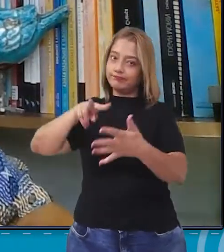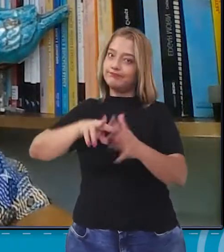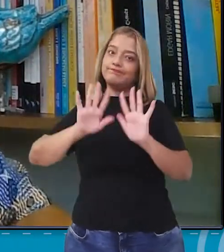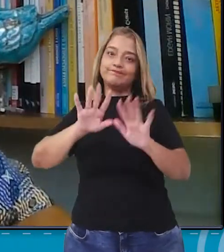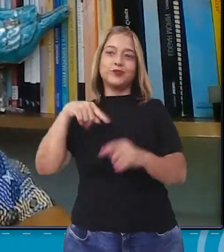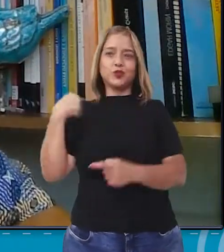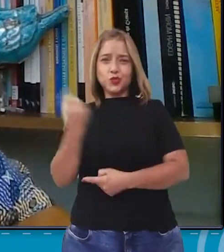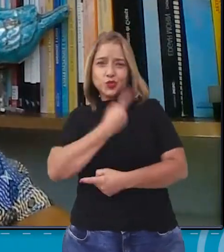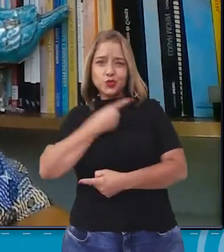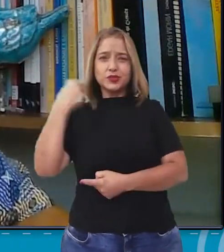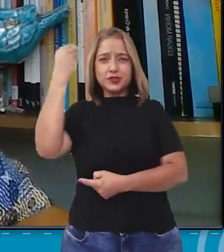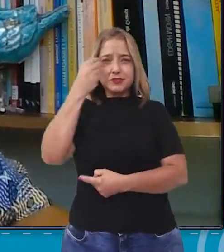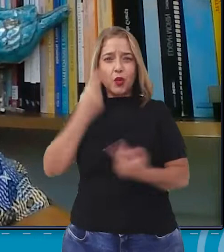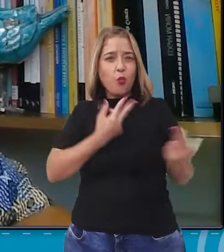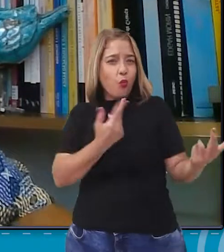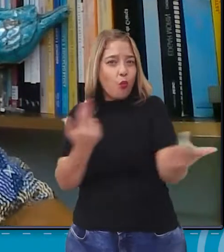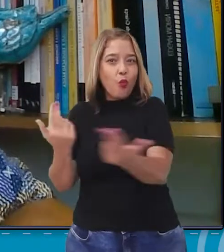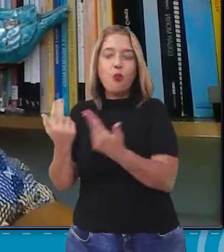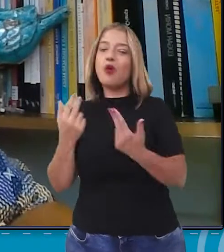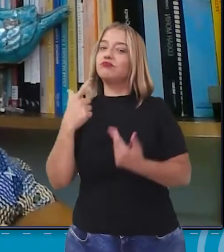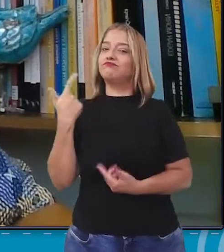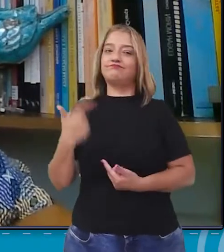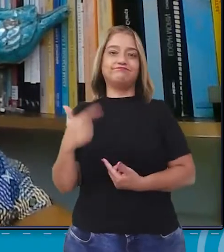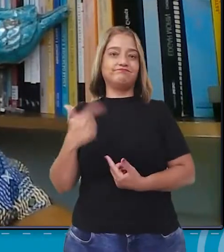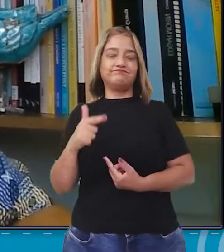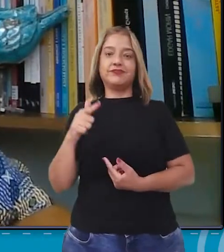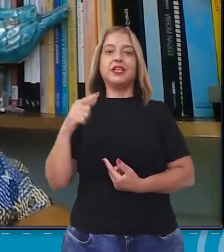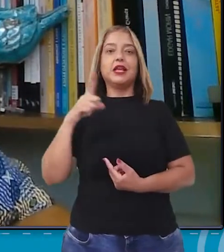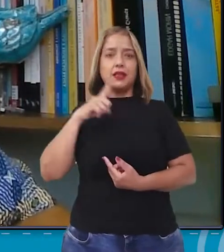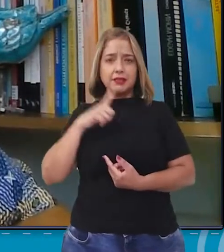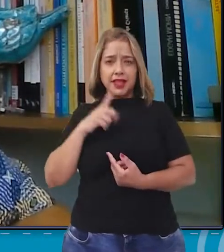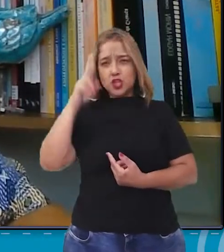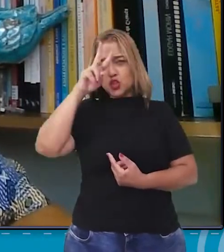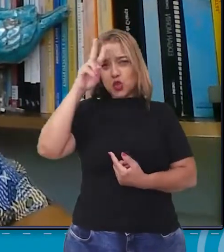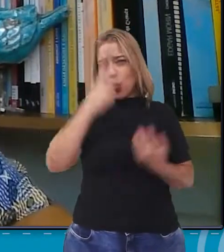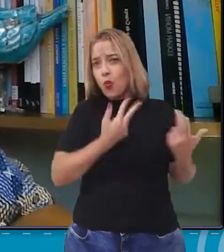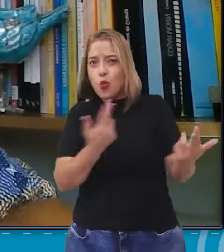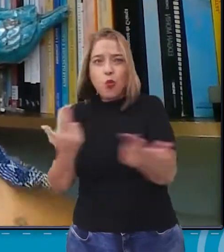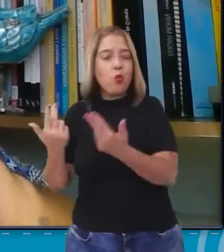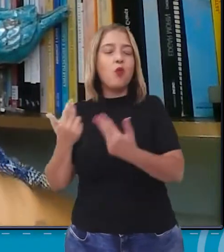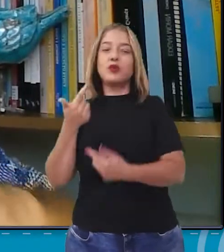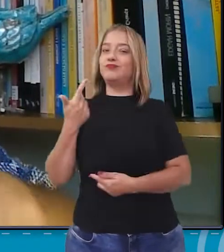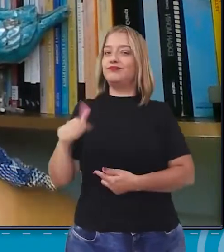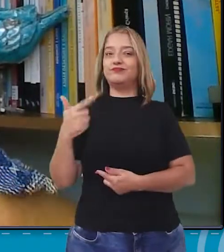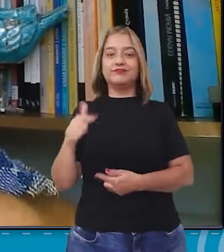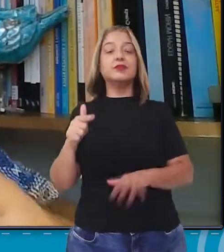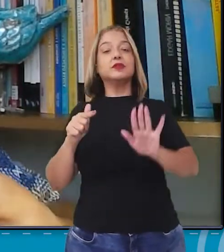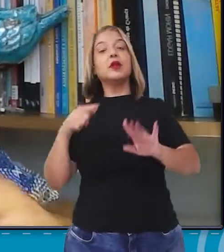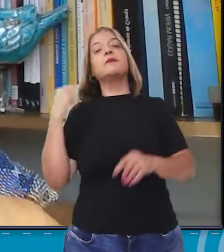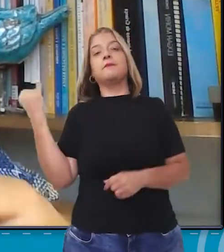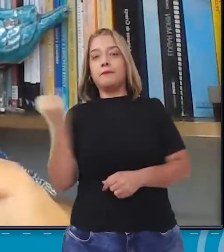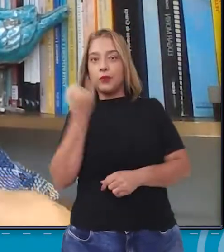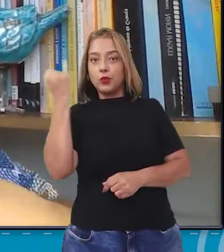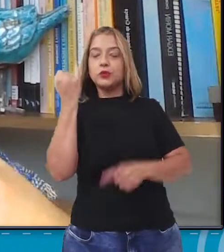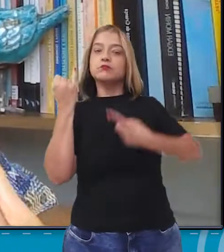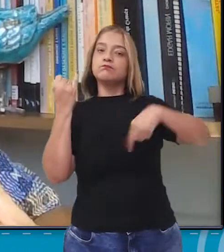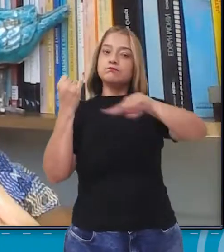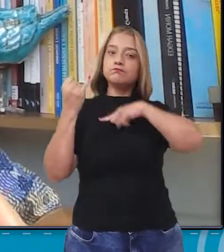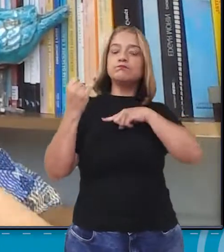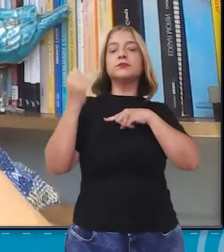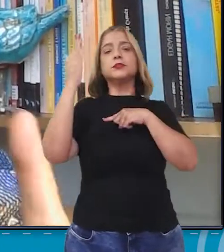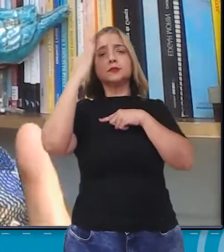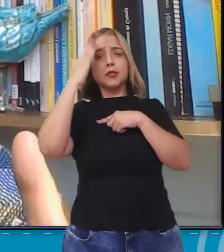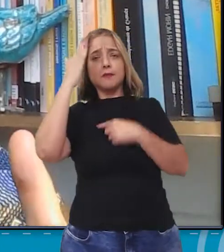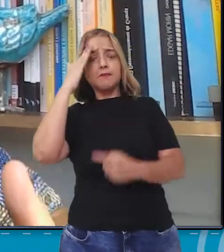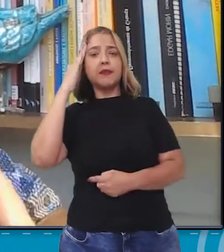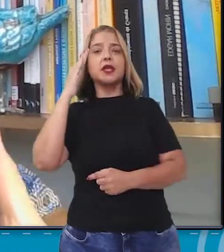Nem todo mundo teve a mesma experiência, nem todo mundo tem a mesma história. Por isso é importante a gente povoar